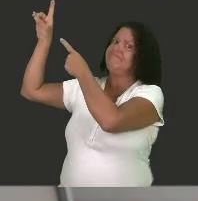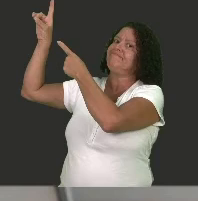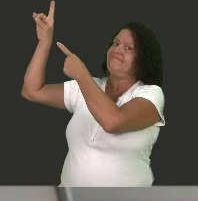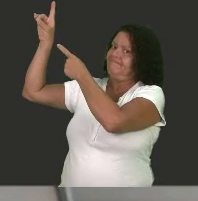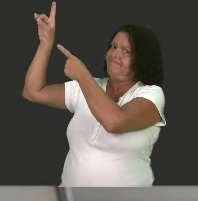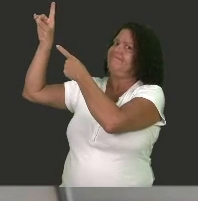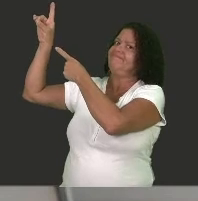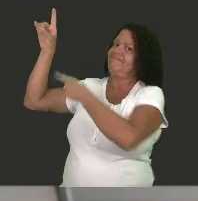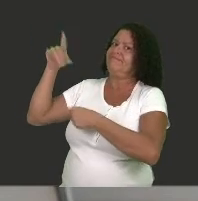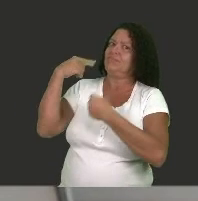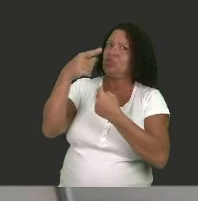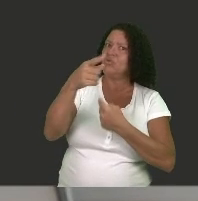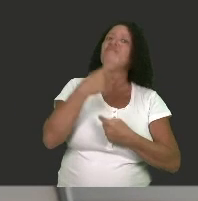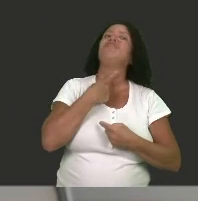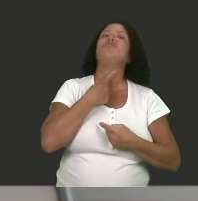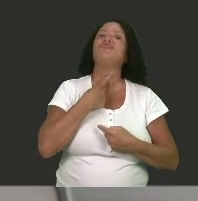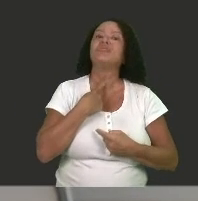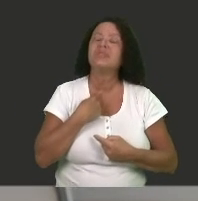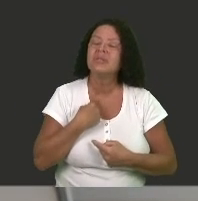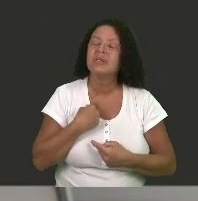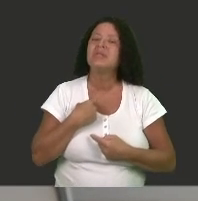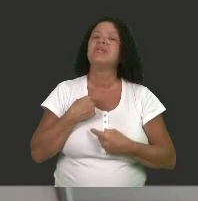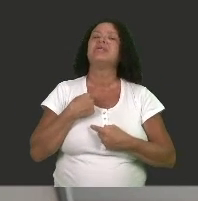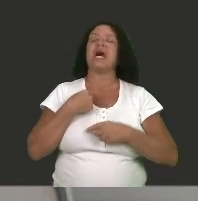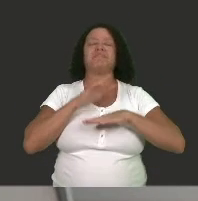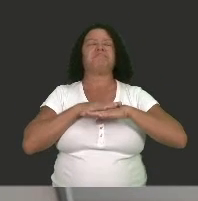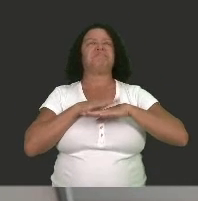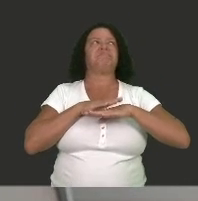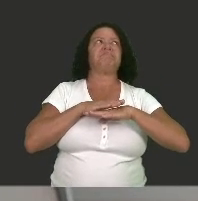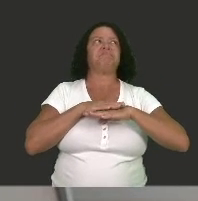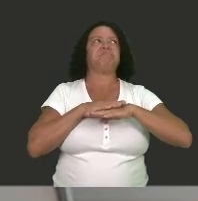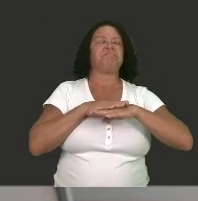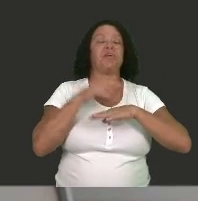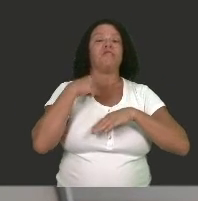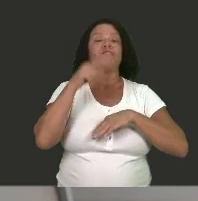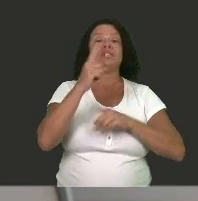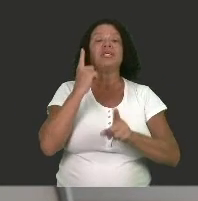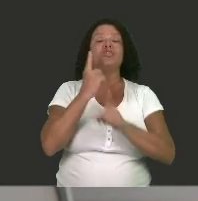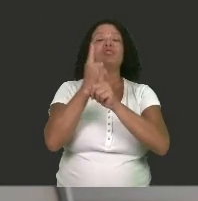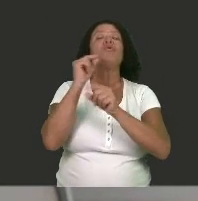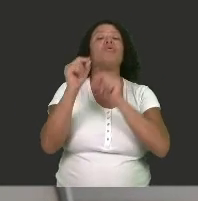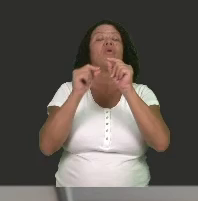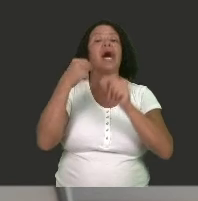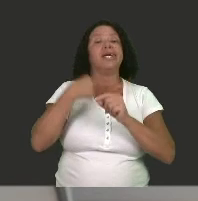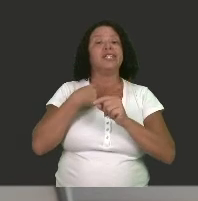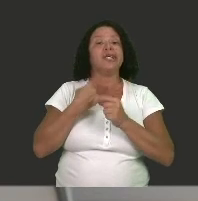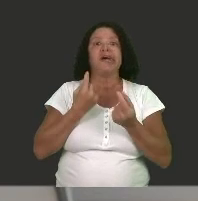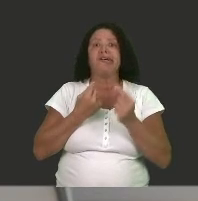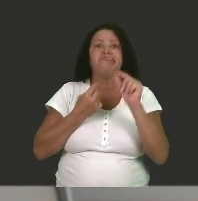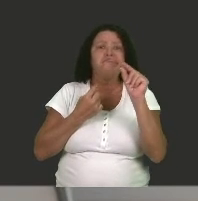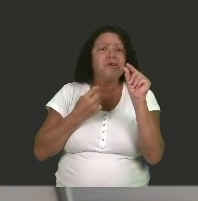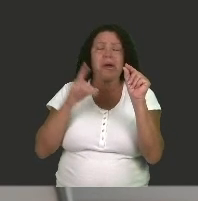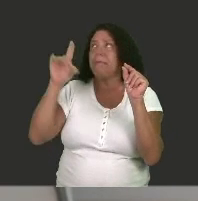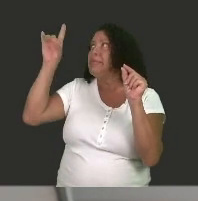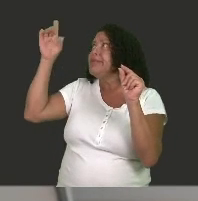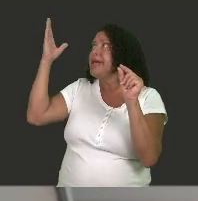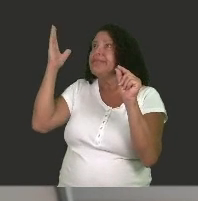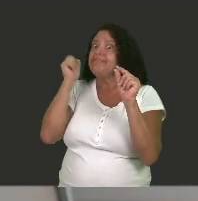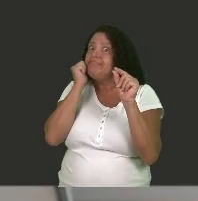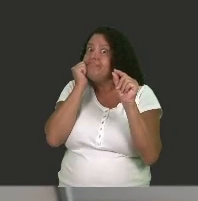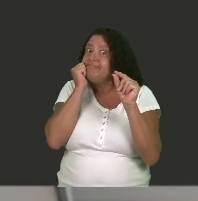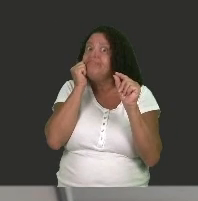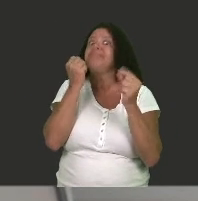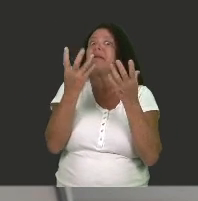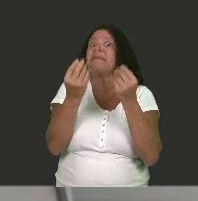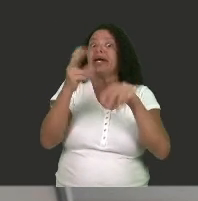nossas vontades e aos nossos desejos egoístas, nós descobrimos que somos pequenos frente a